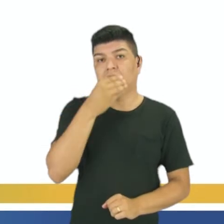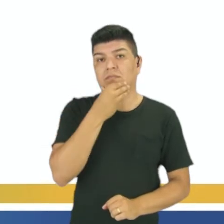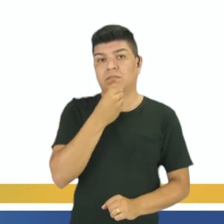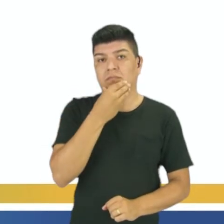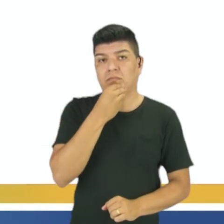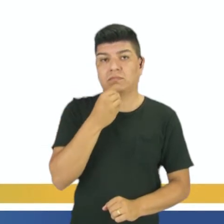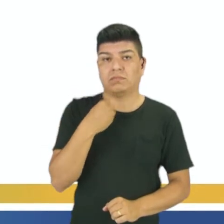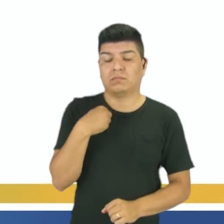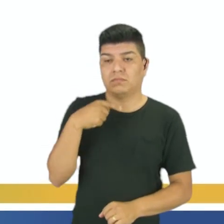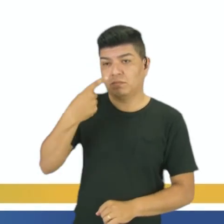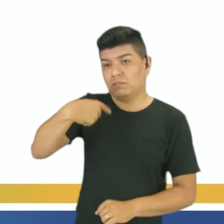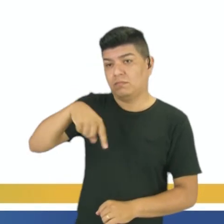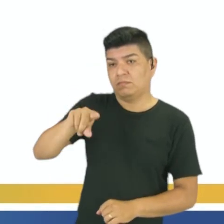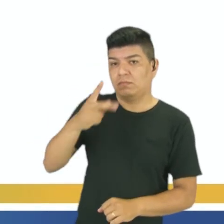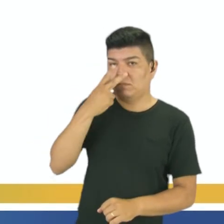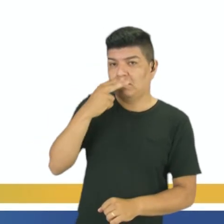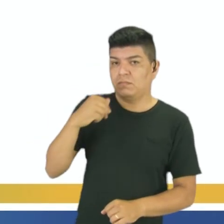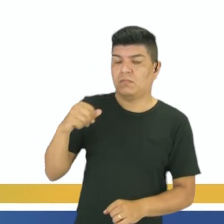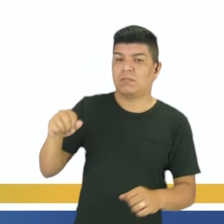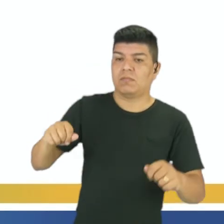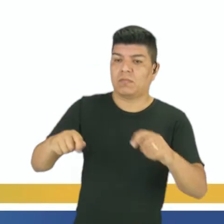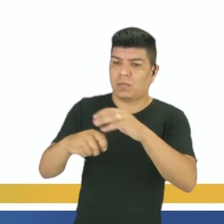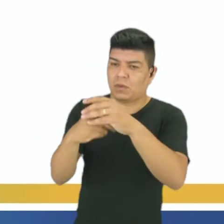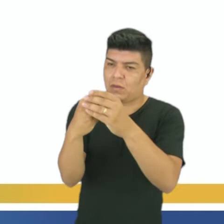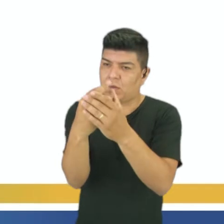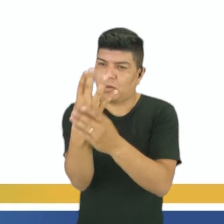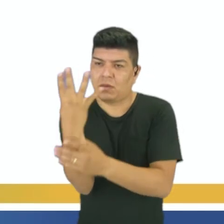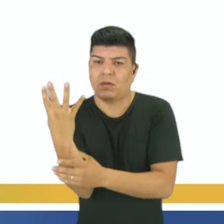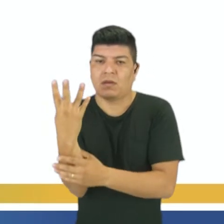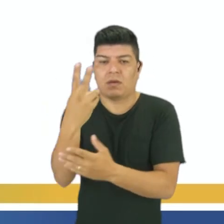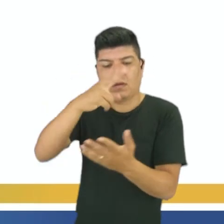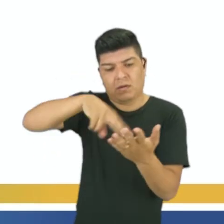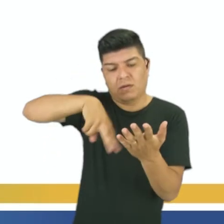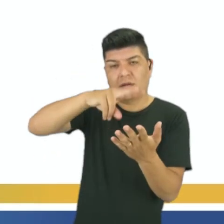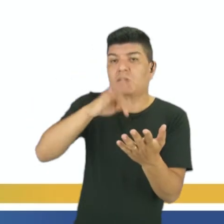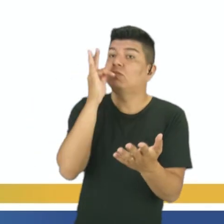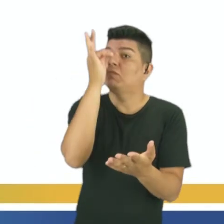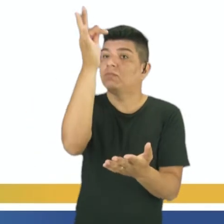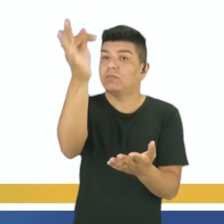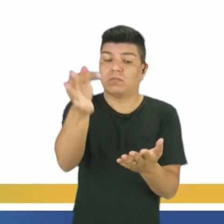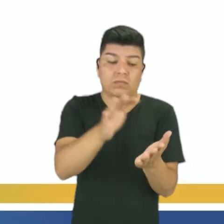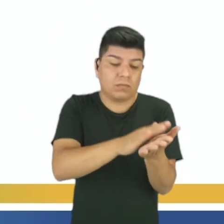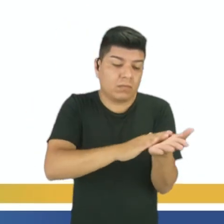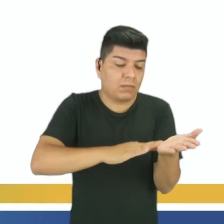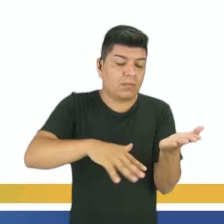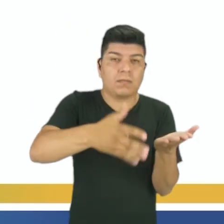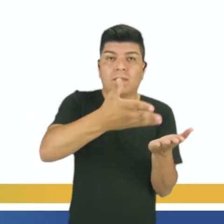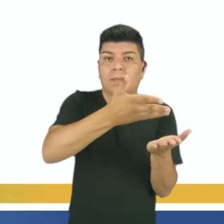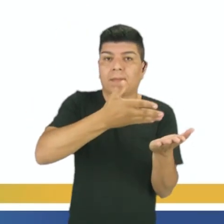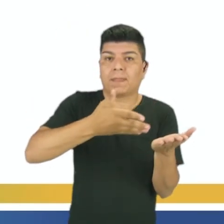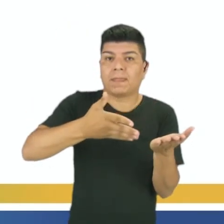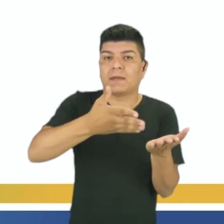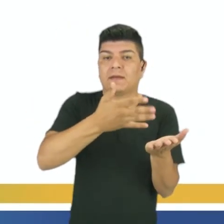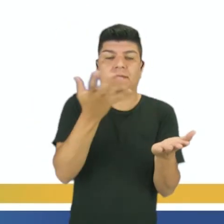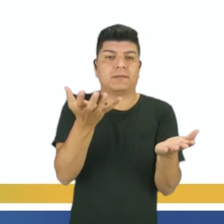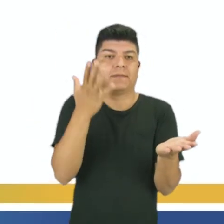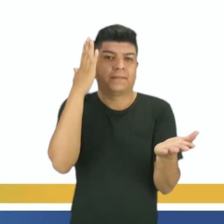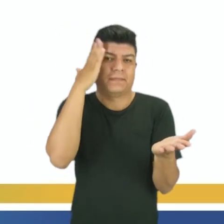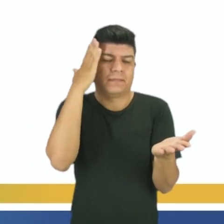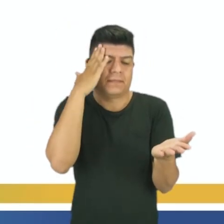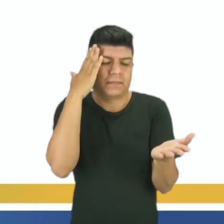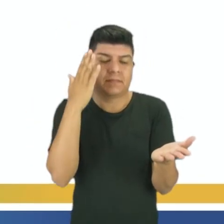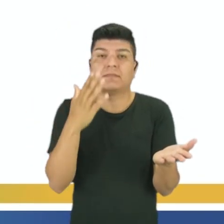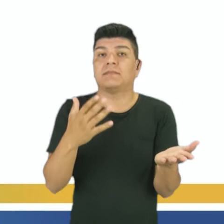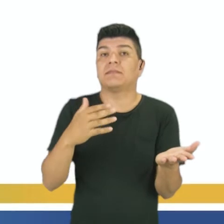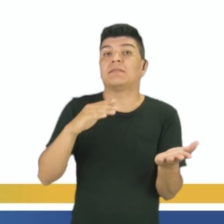que foi consultar uma cartomante para que ela lesse seu destino na palma da sua mão. Queria saber,